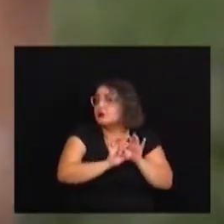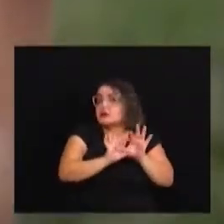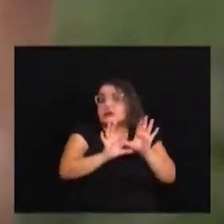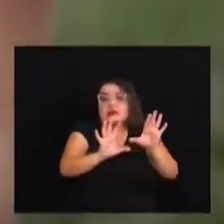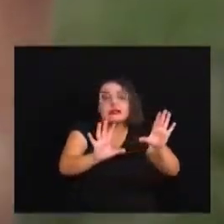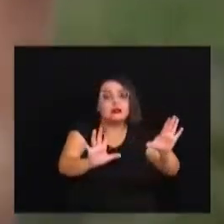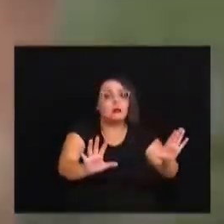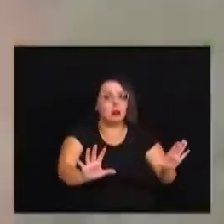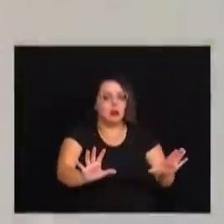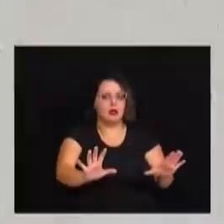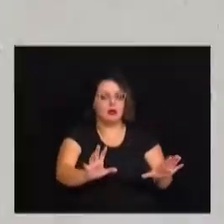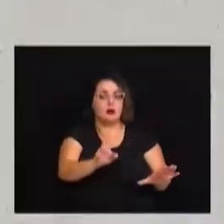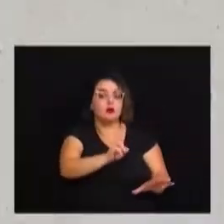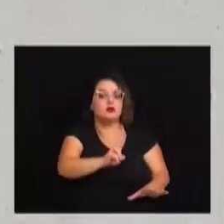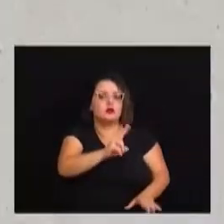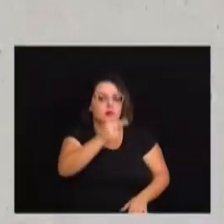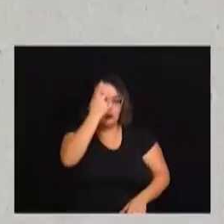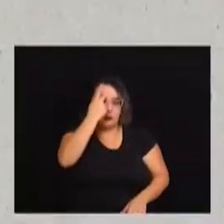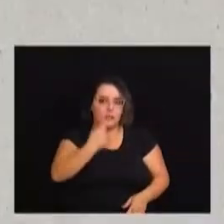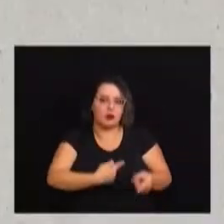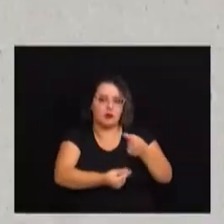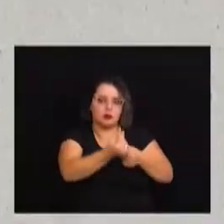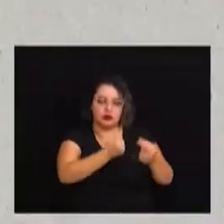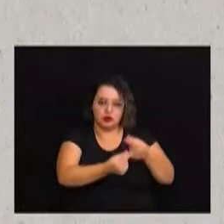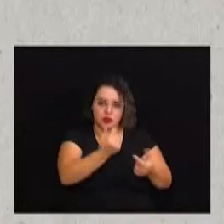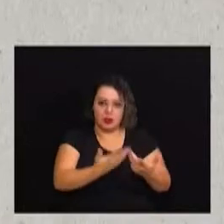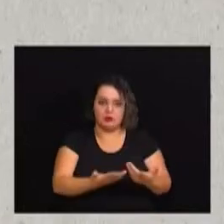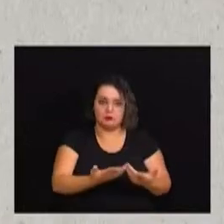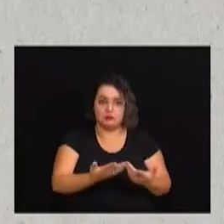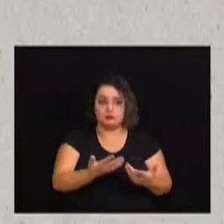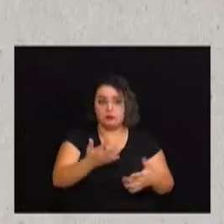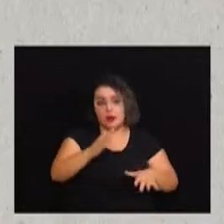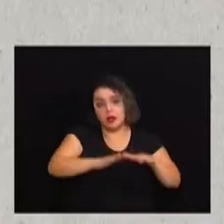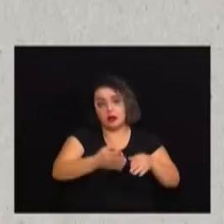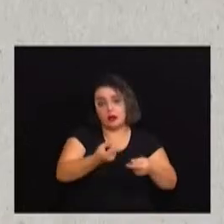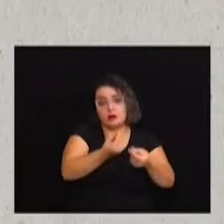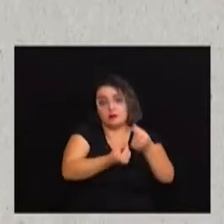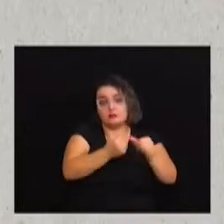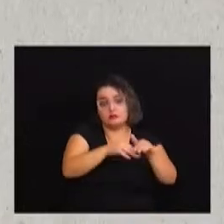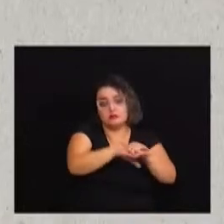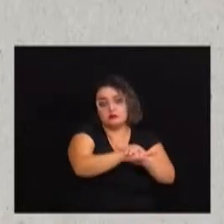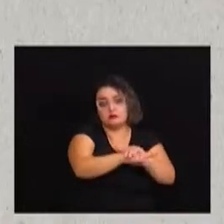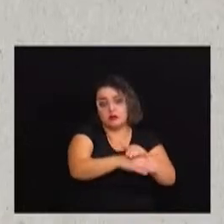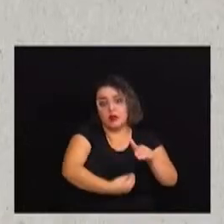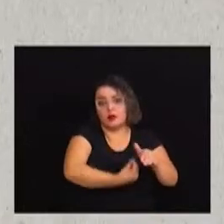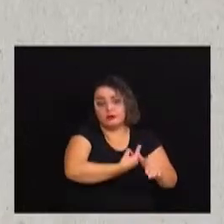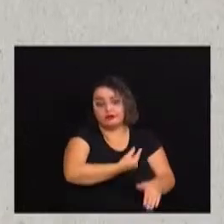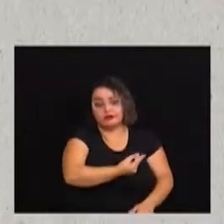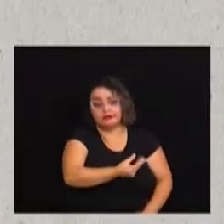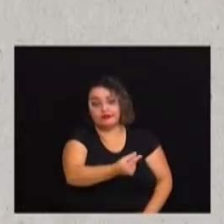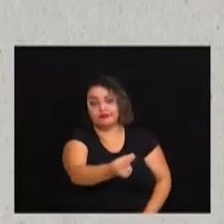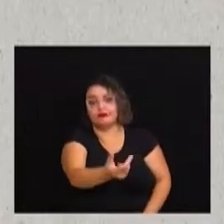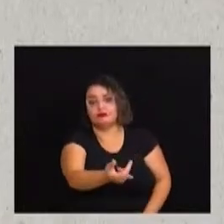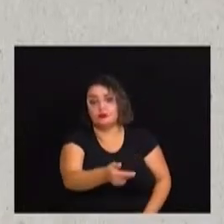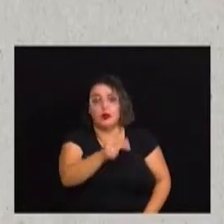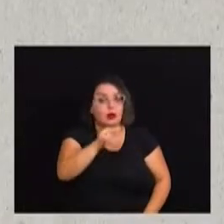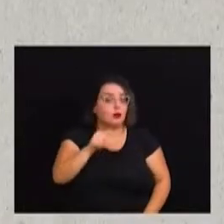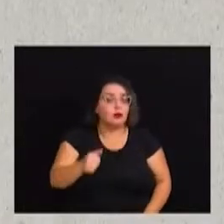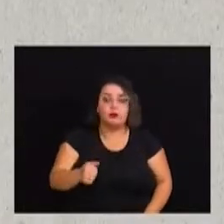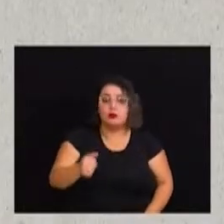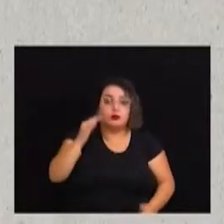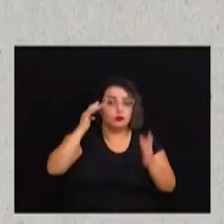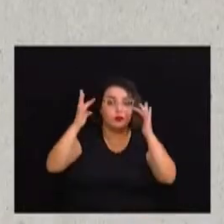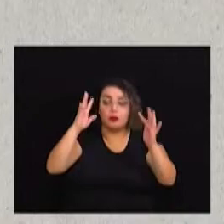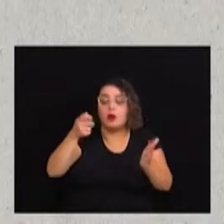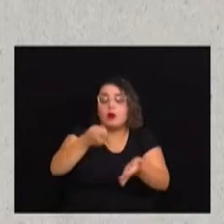permite usufruir do próprio dinheiro. Muitas vezes o dinheiro fica guardado ali a vida inteira e ele nunca